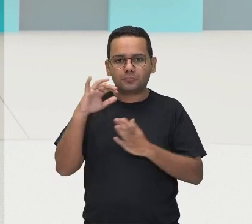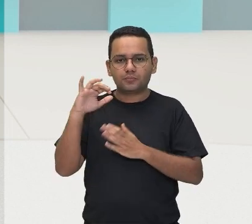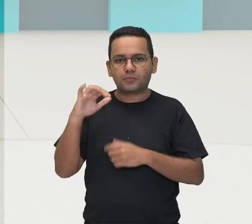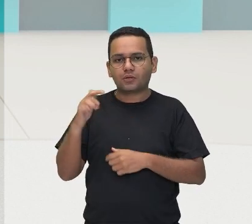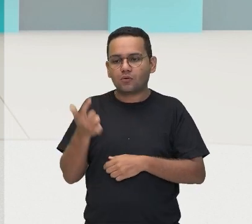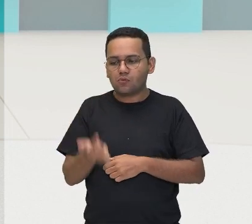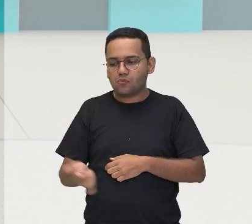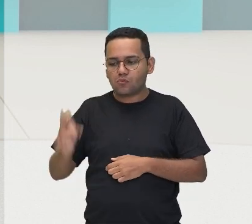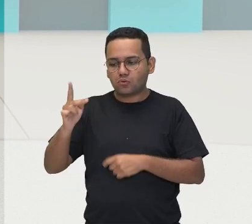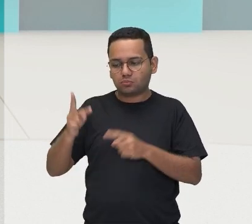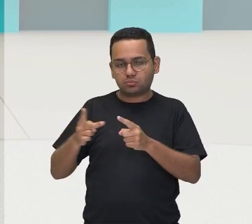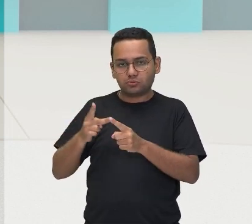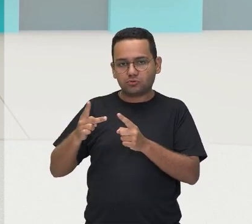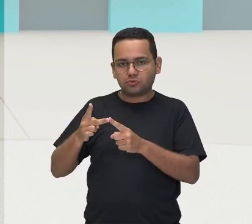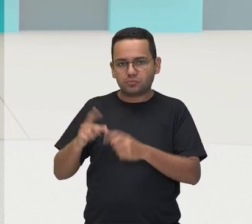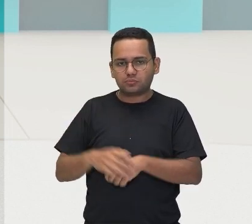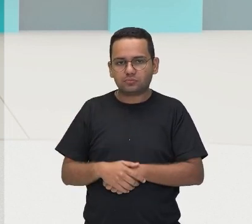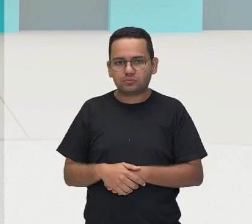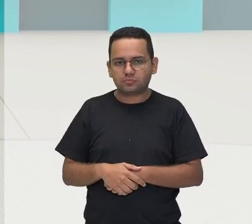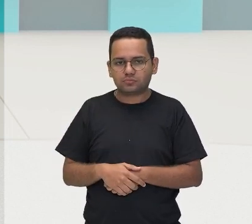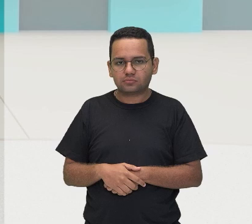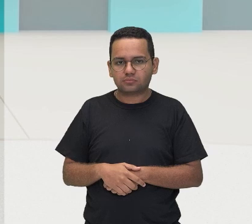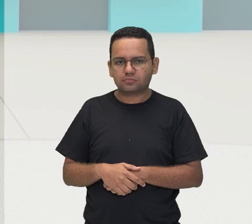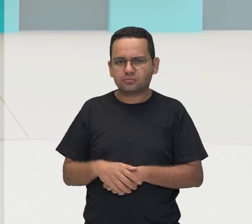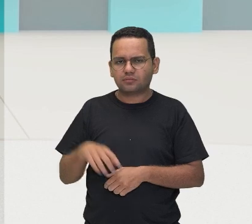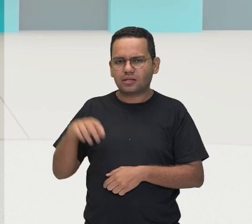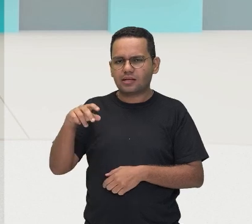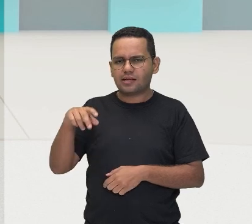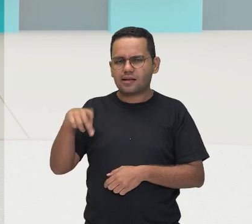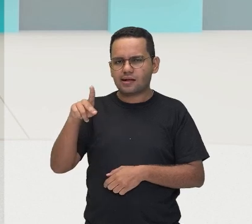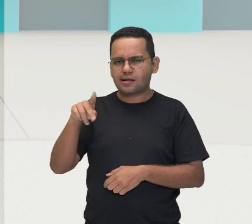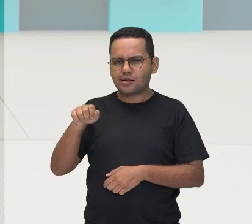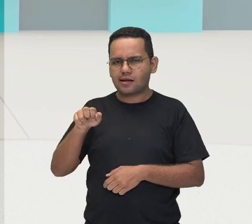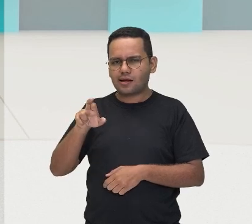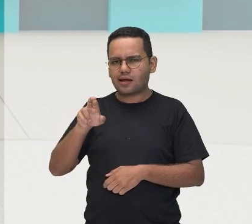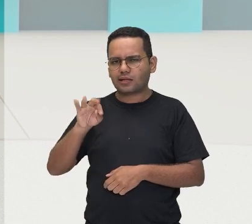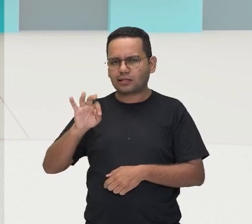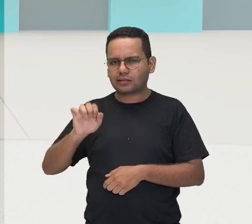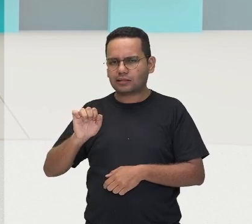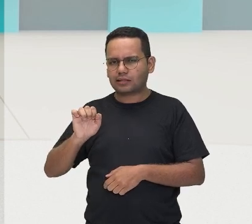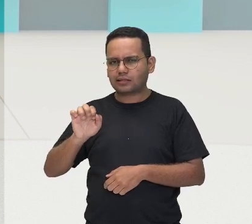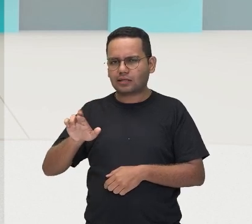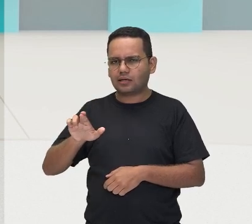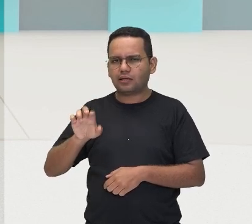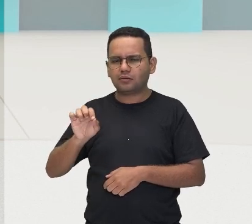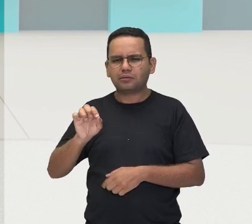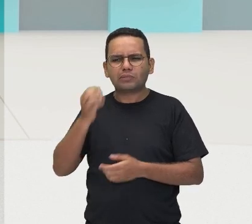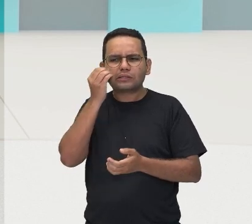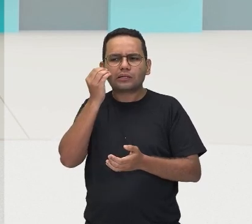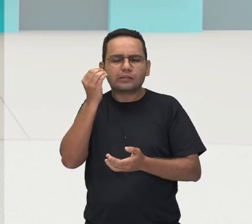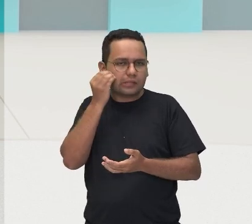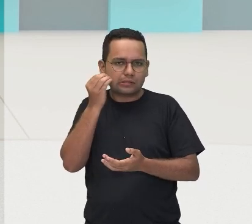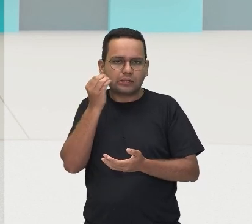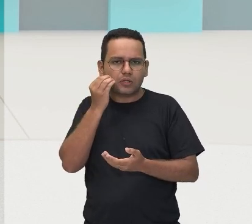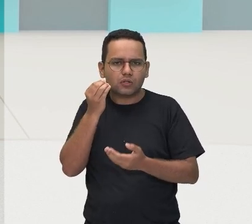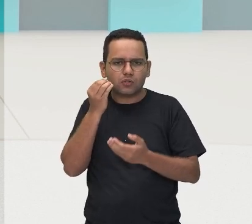outro estilo que é o Kata. O Kata vai ser como se fosse uma simulação de luta. Então, eles vão olhar para uma